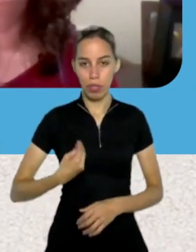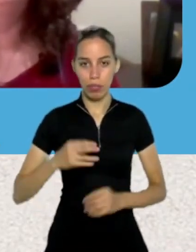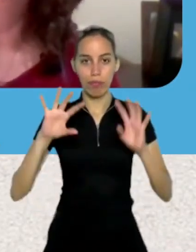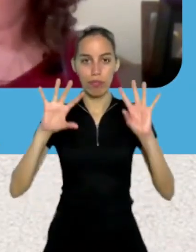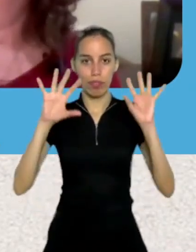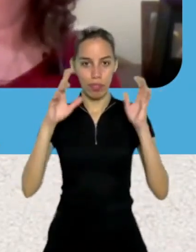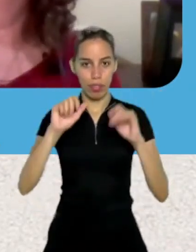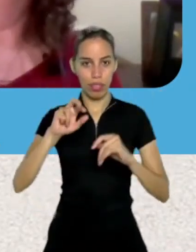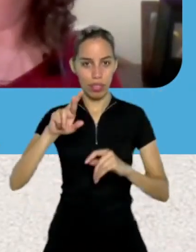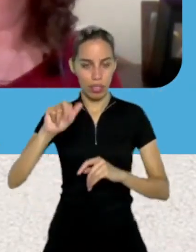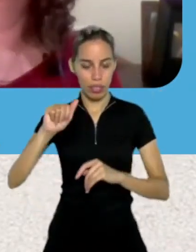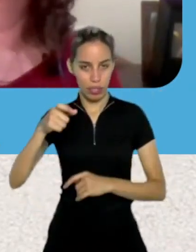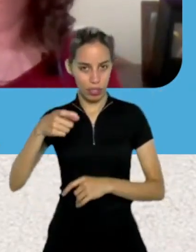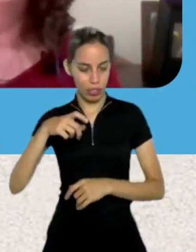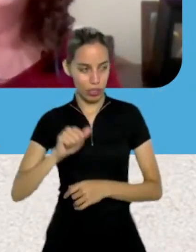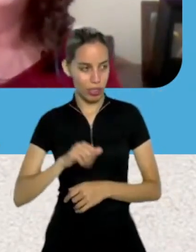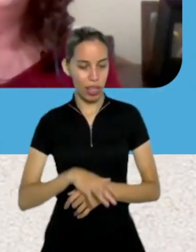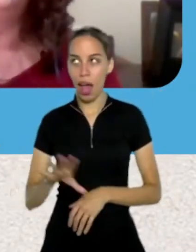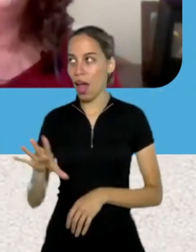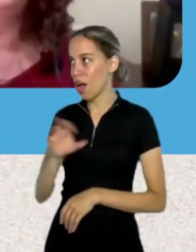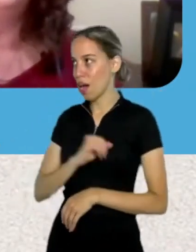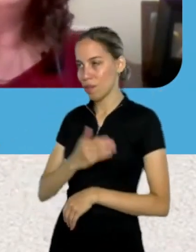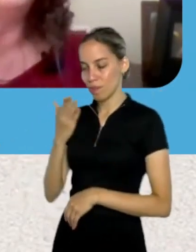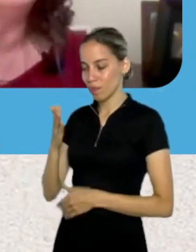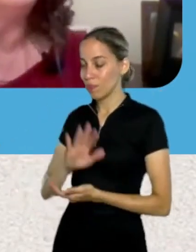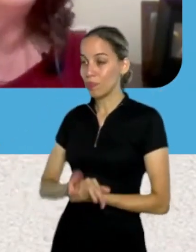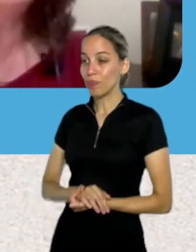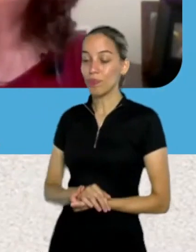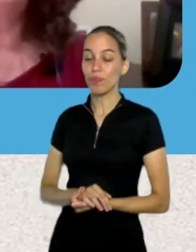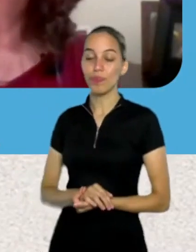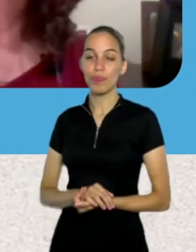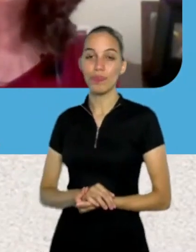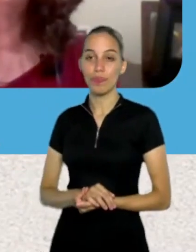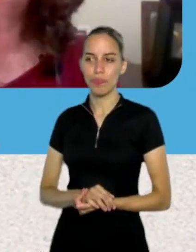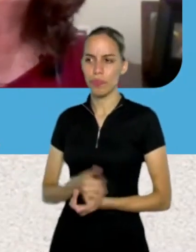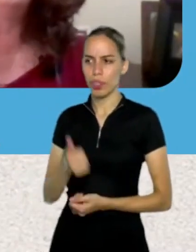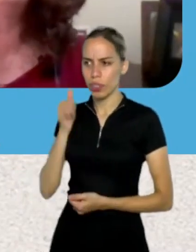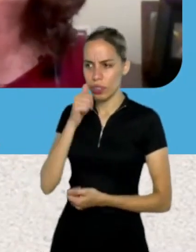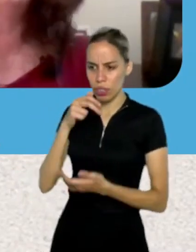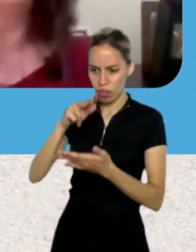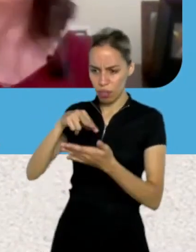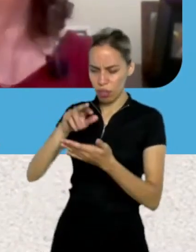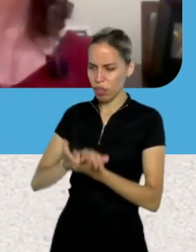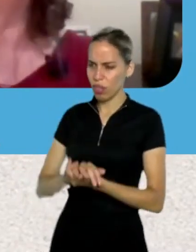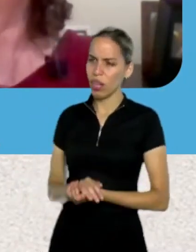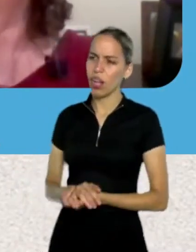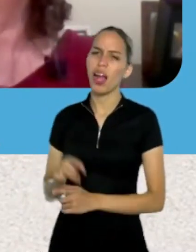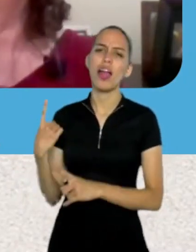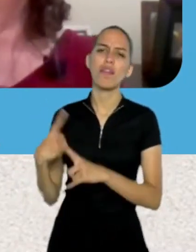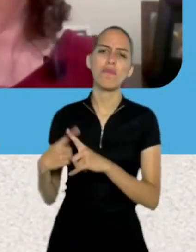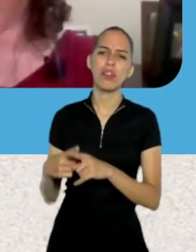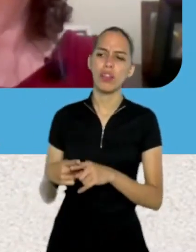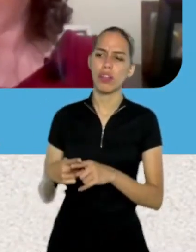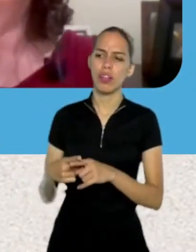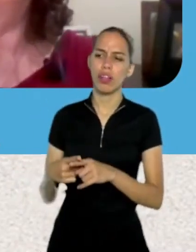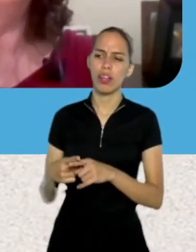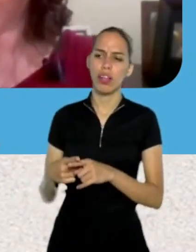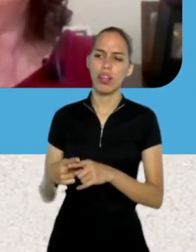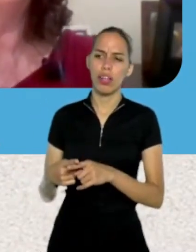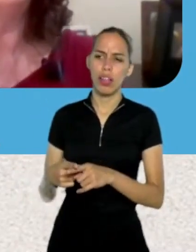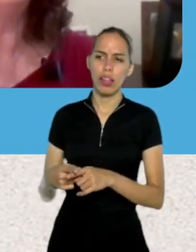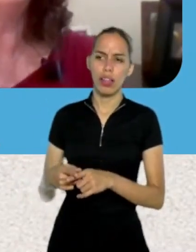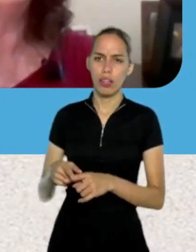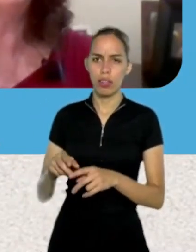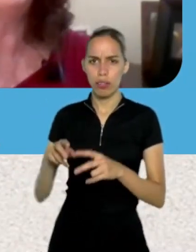Mara. adoro ela. E aí ela leu esse poema e disse, uai, mas por que você não coloca esse título no